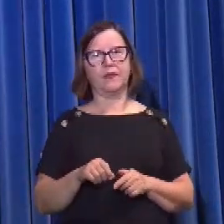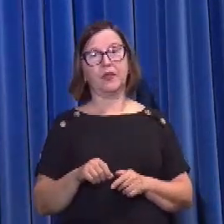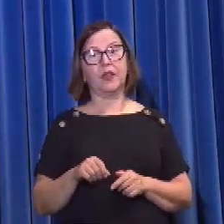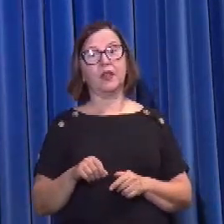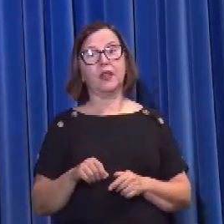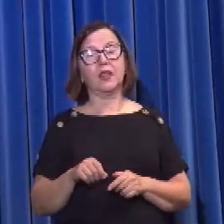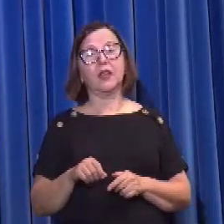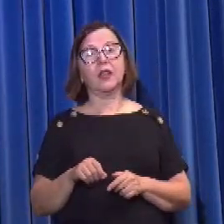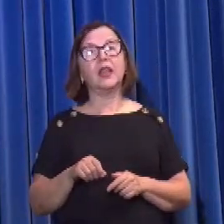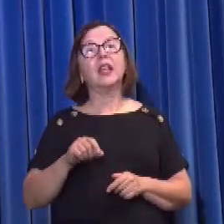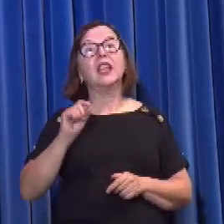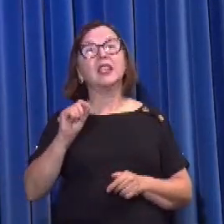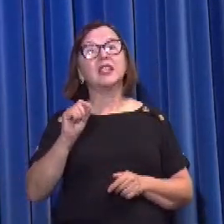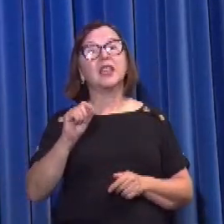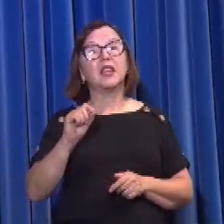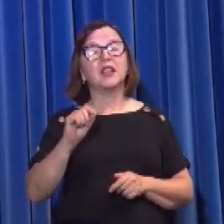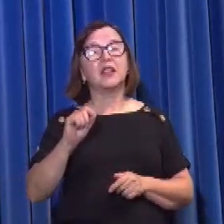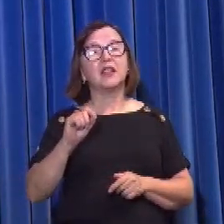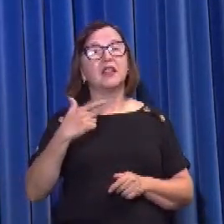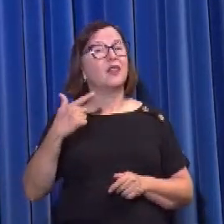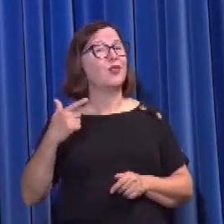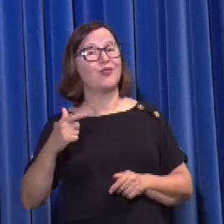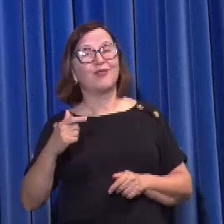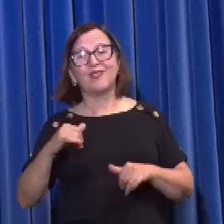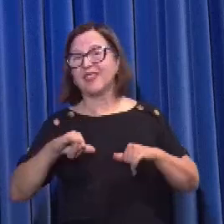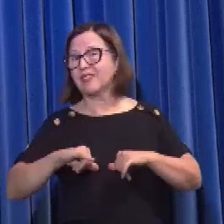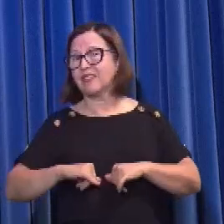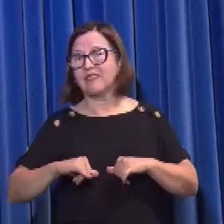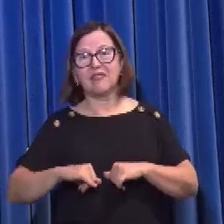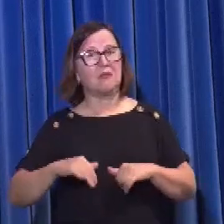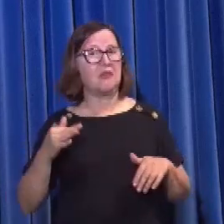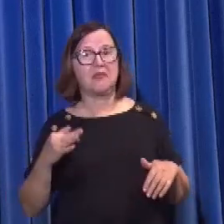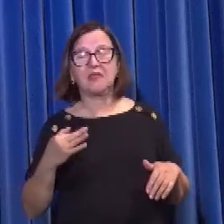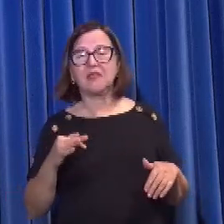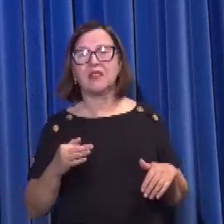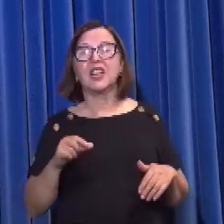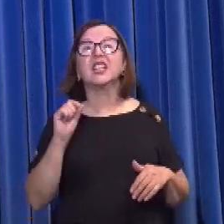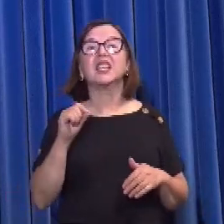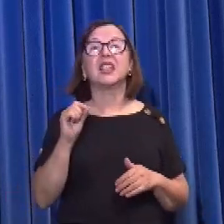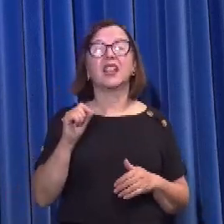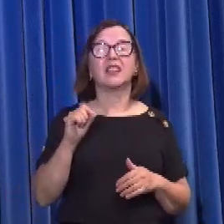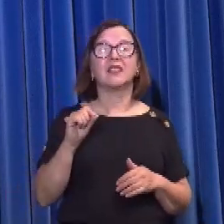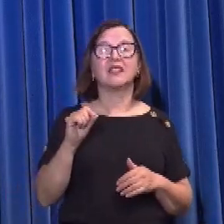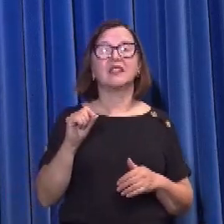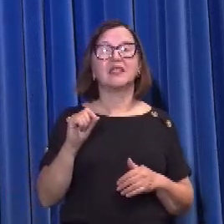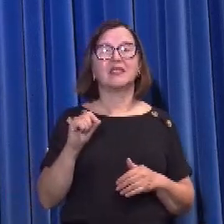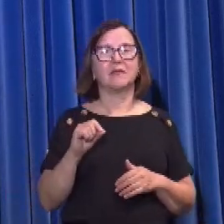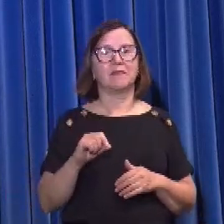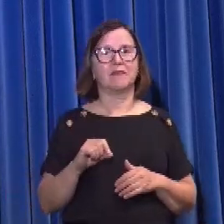padecendo, sofrendo com alguma coisa? Quem não está? Diz para mim.